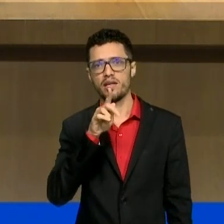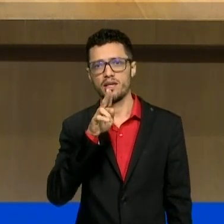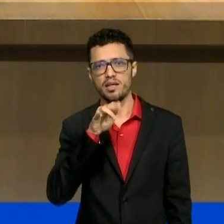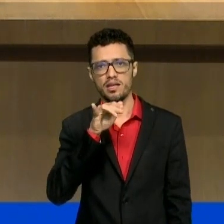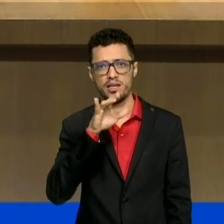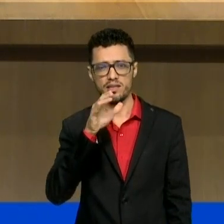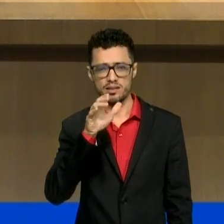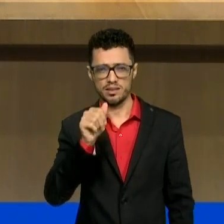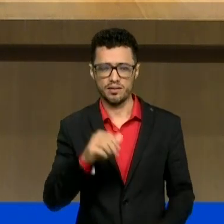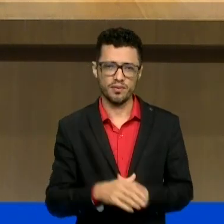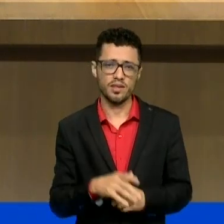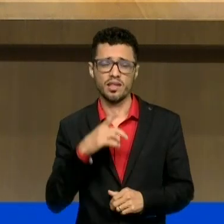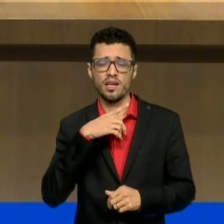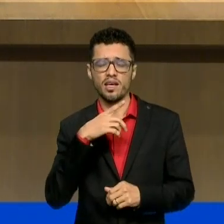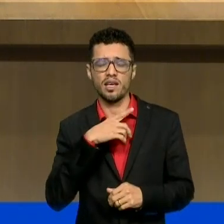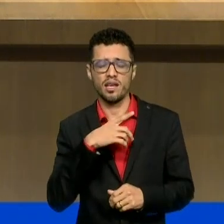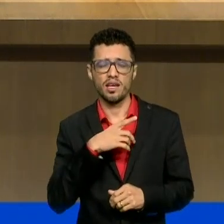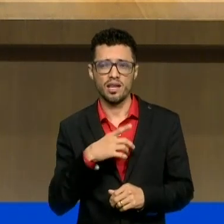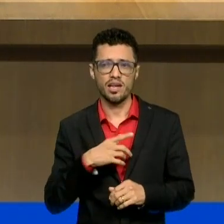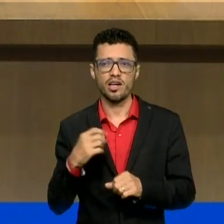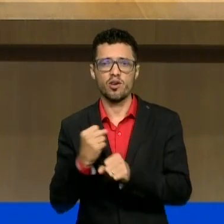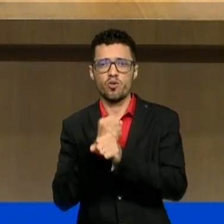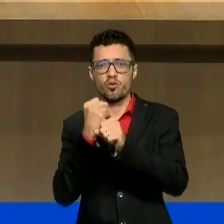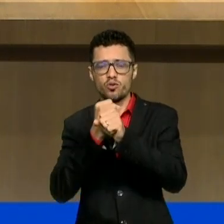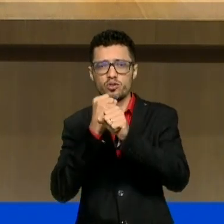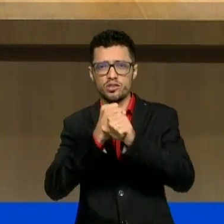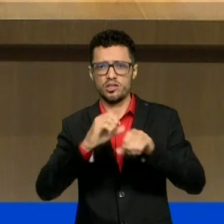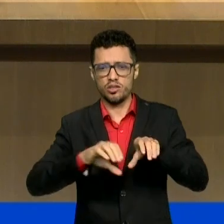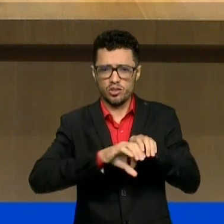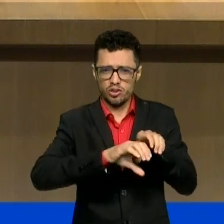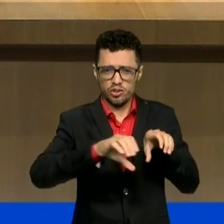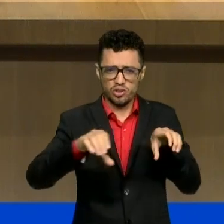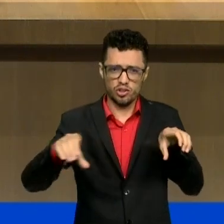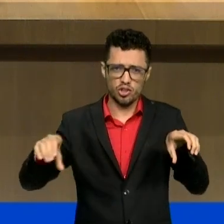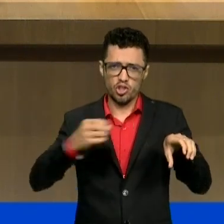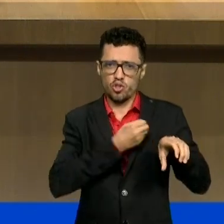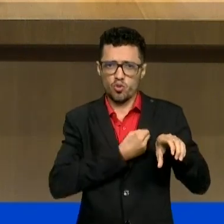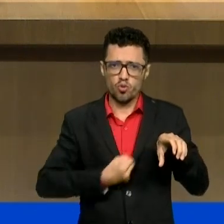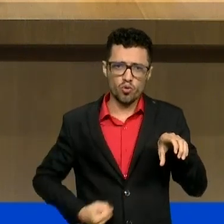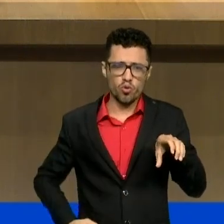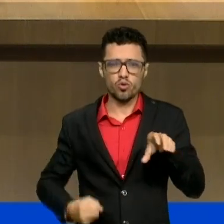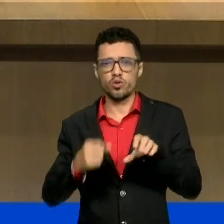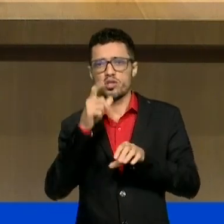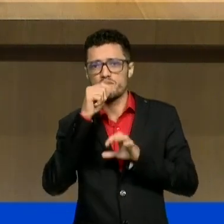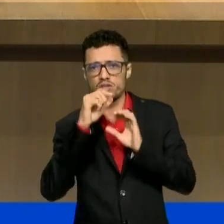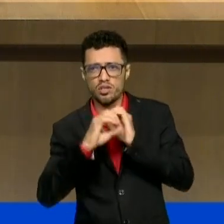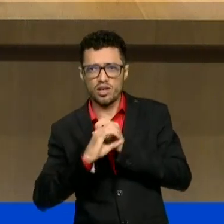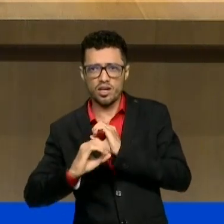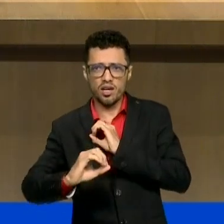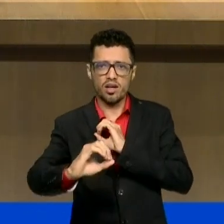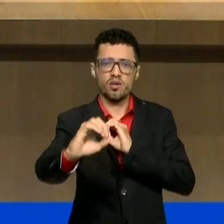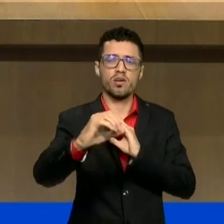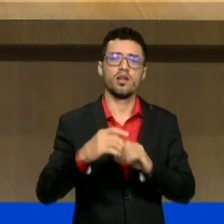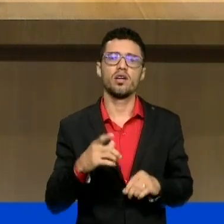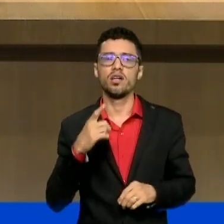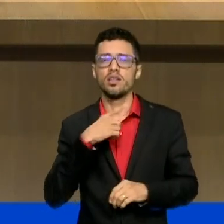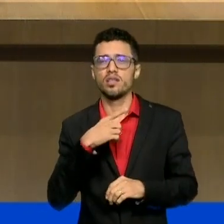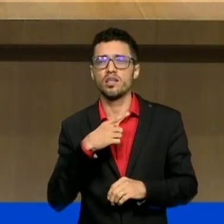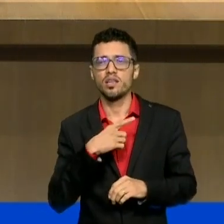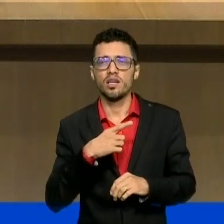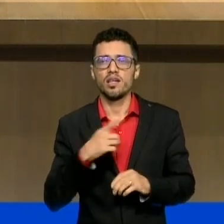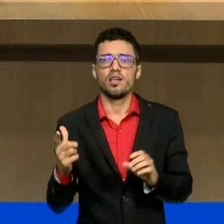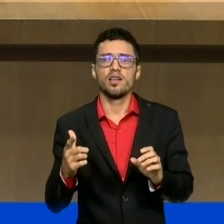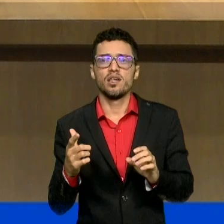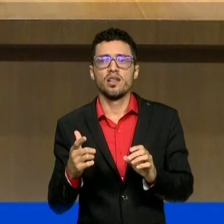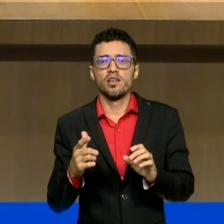urbana, de saneamento, construção e reforma de estradas, equipamentos públicos, são apenas